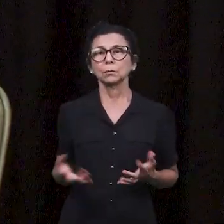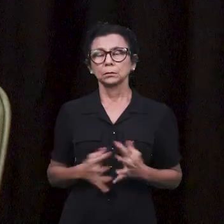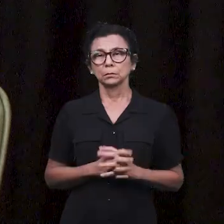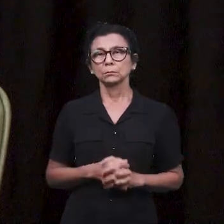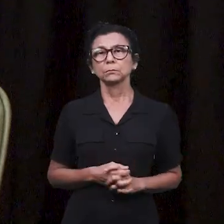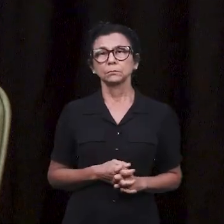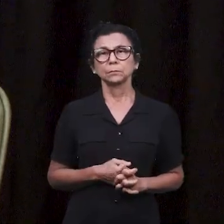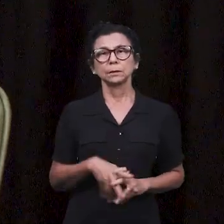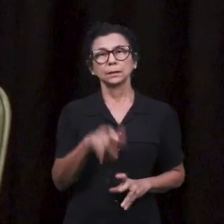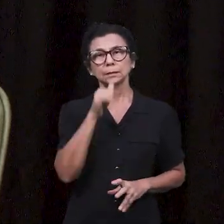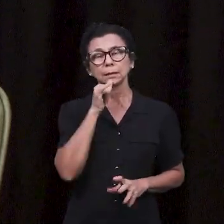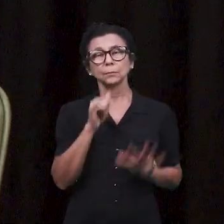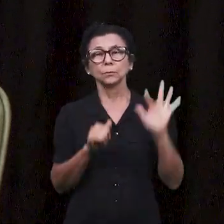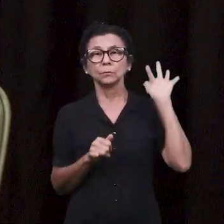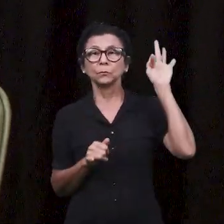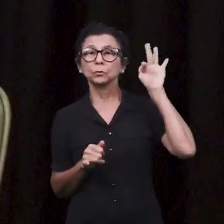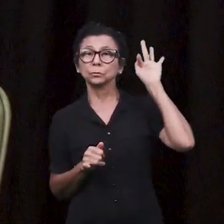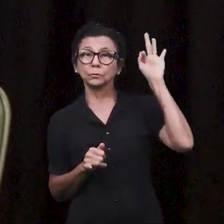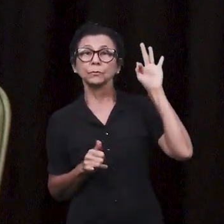o exemplo da filosofia.